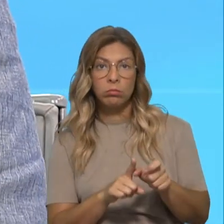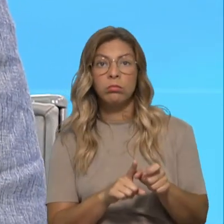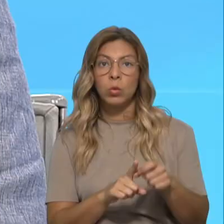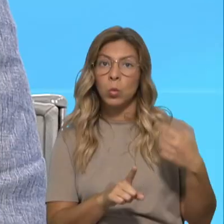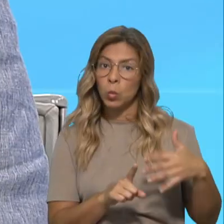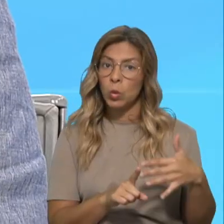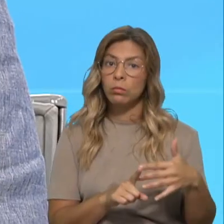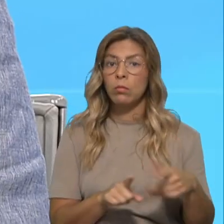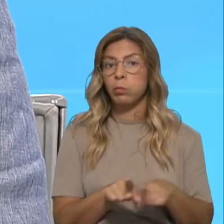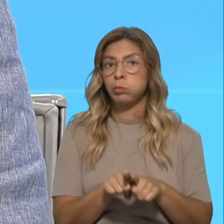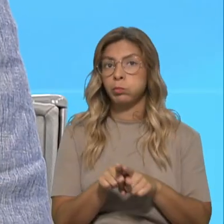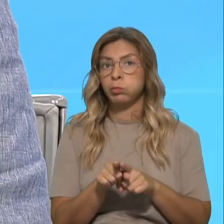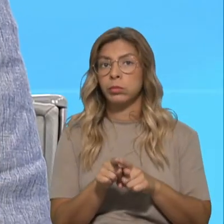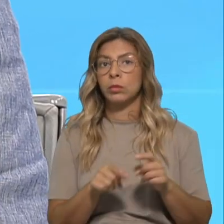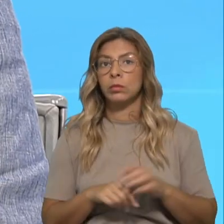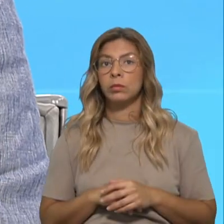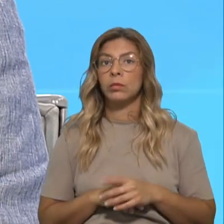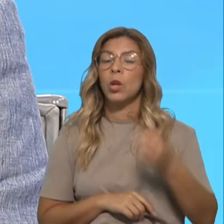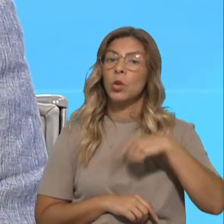nosso patriarca, portanto nós fomos à frente.